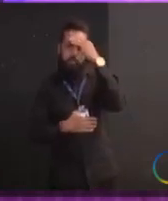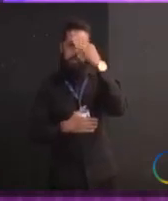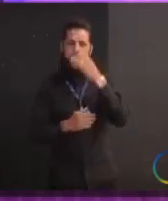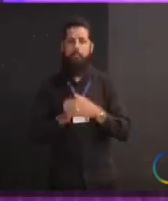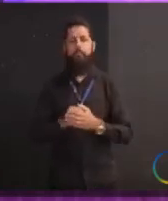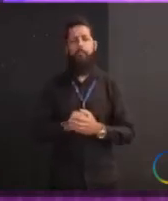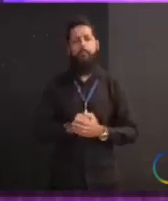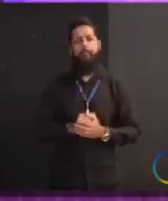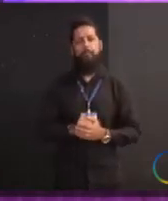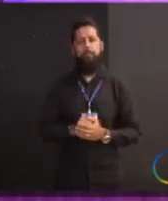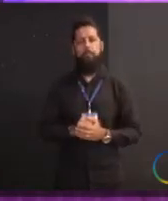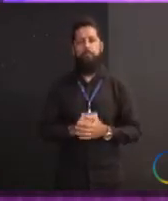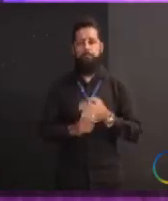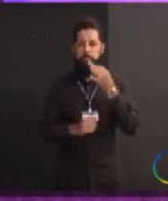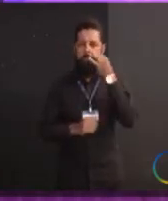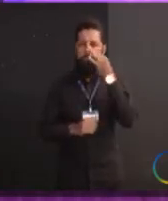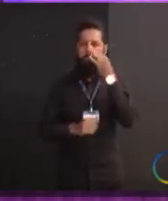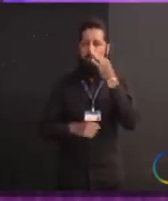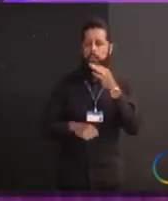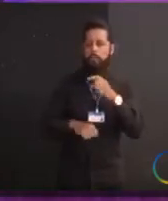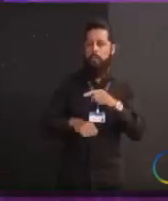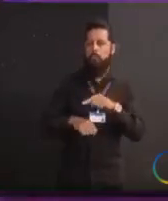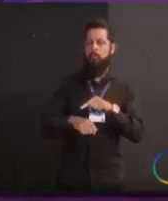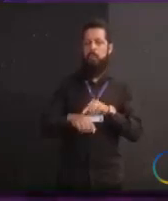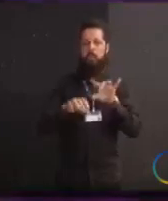Percebendo o tempo de cada um,